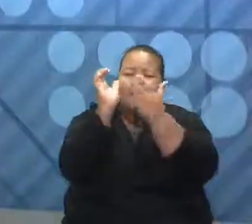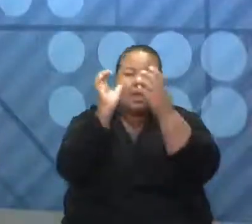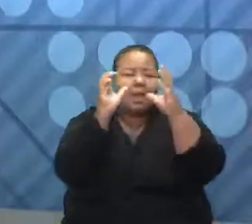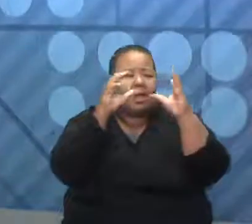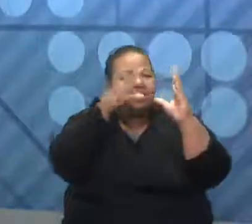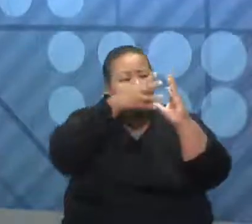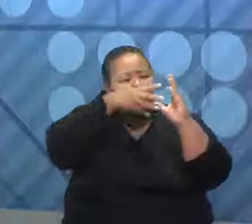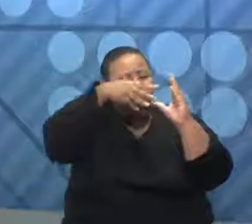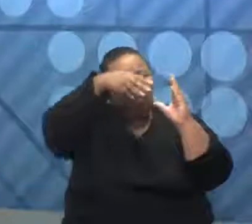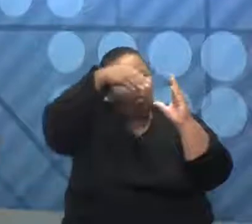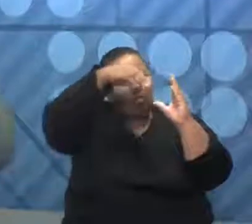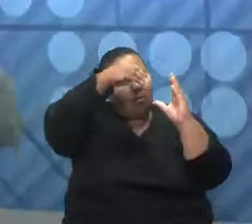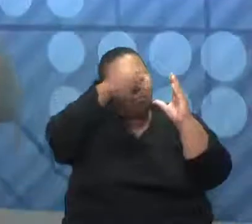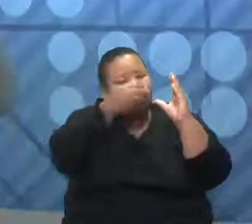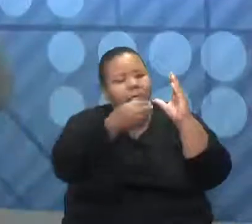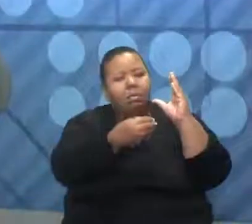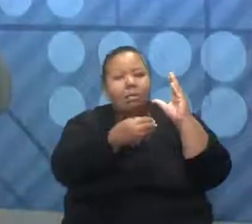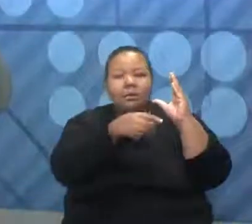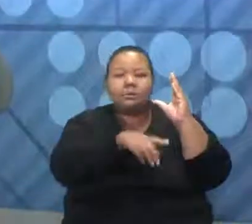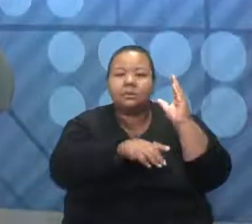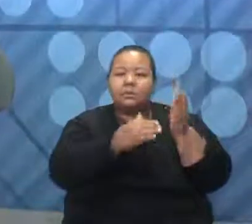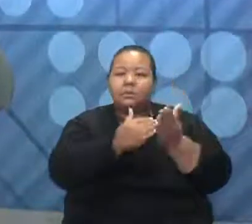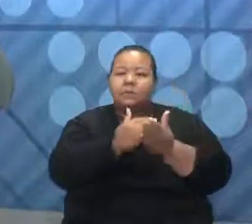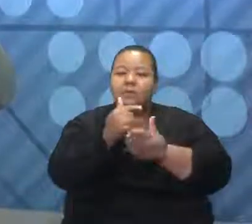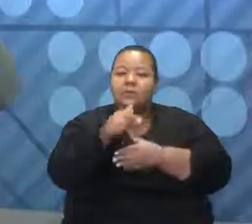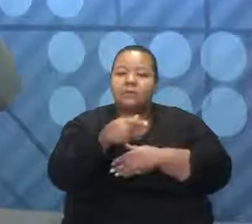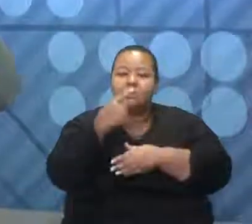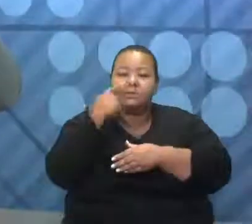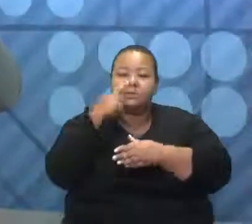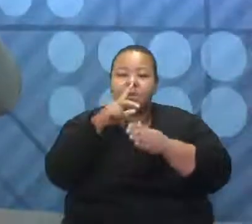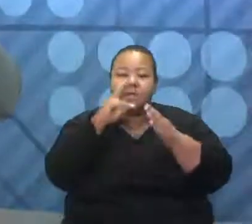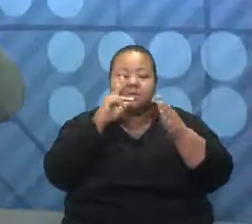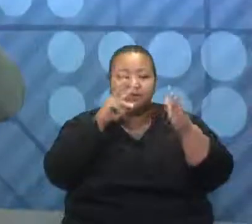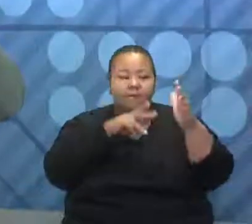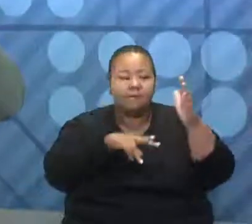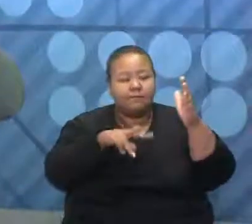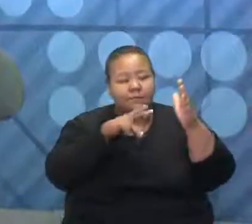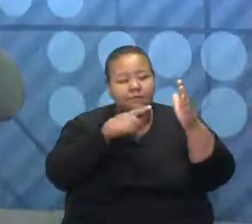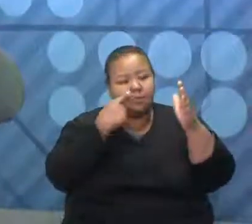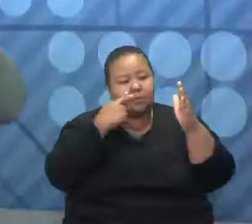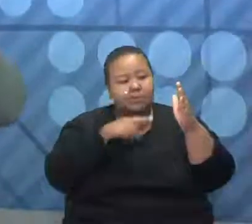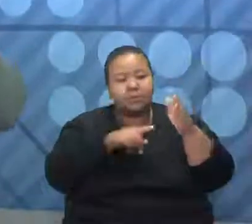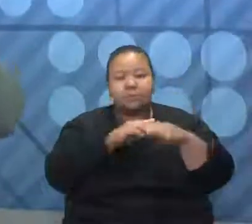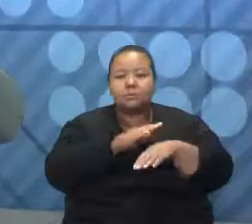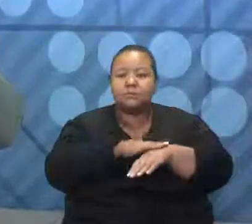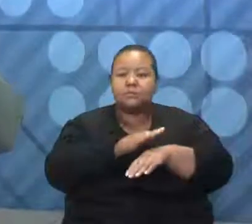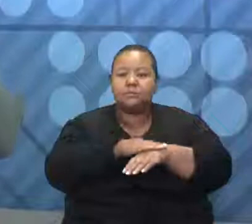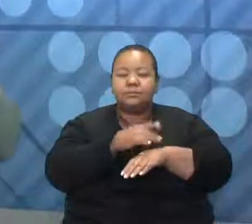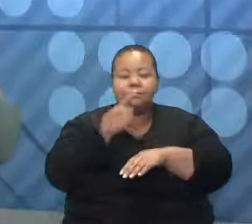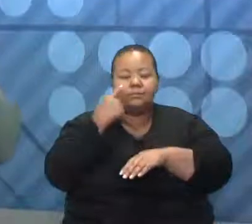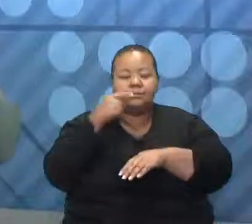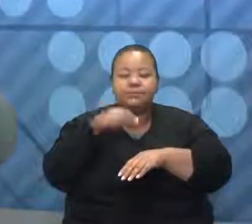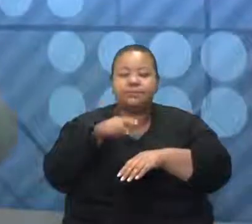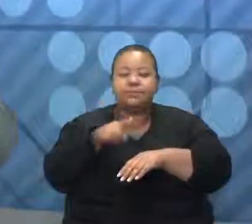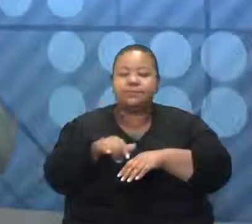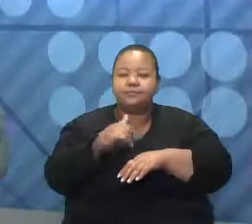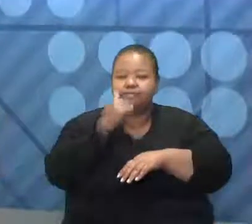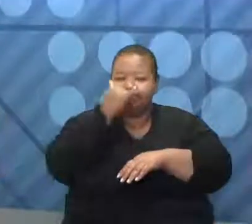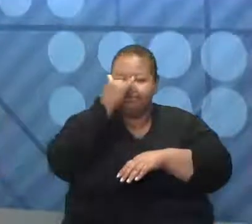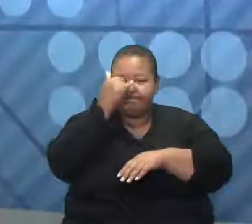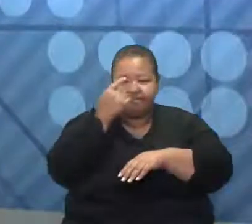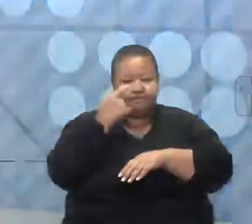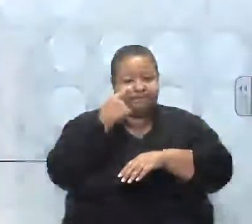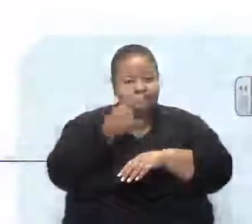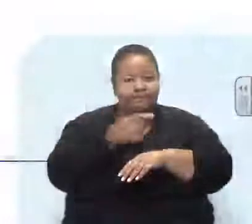visível. Então eu vou começar primeiro pela essa parte visível, para ver como que ela está nesse momento, para ver depois as suas consequências. Vamos